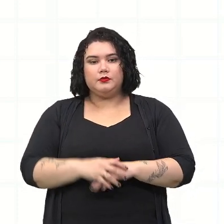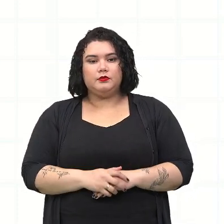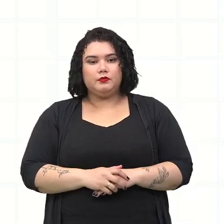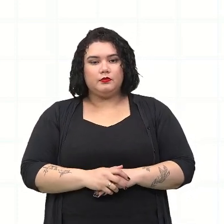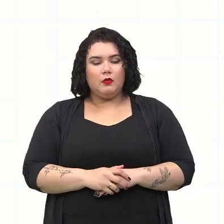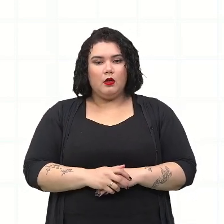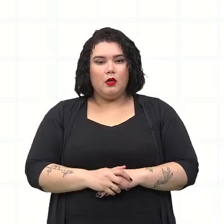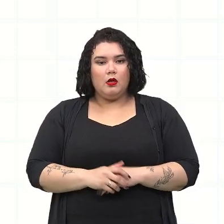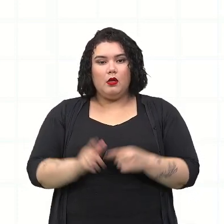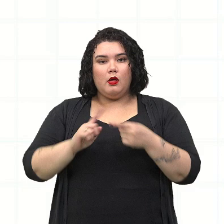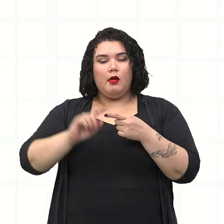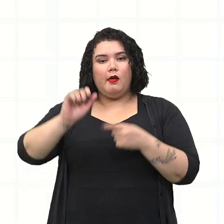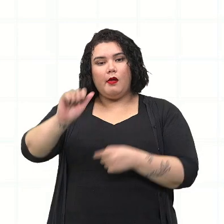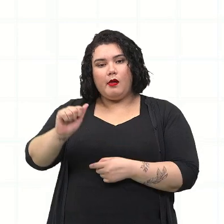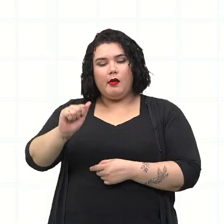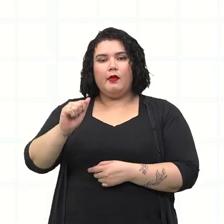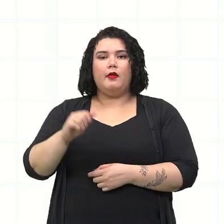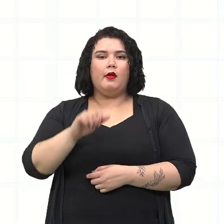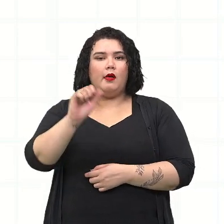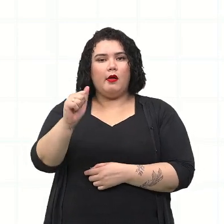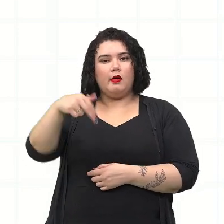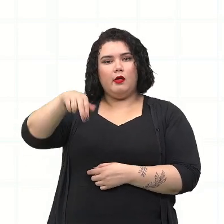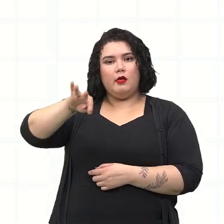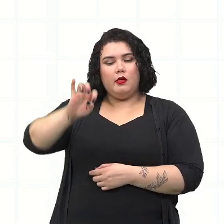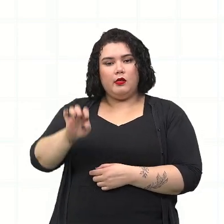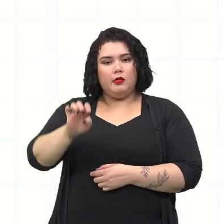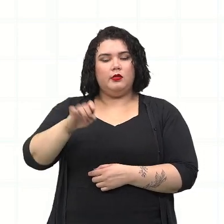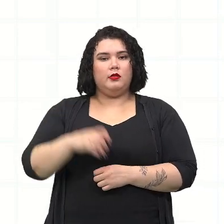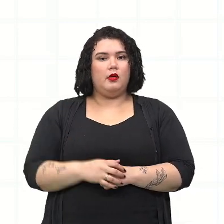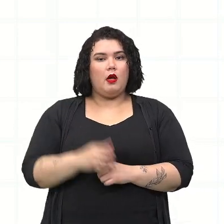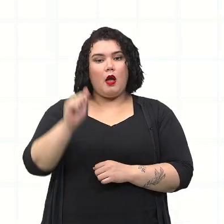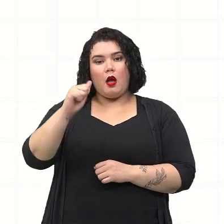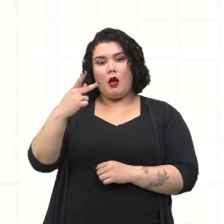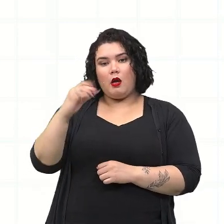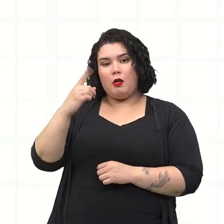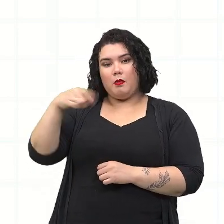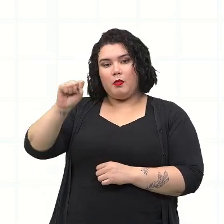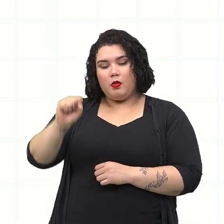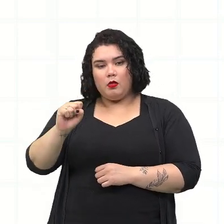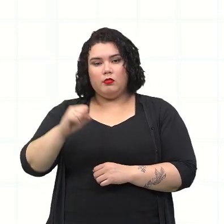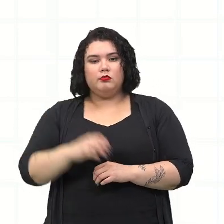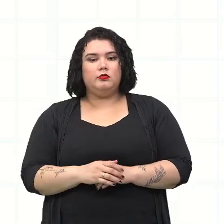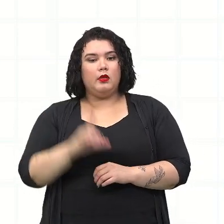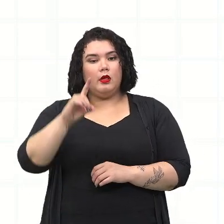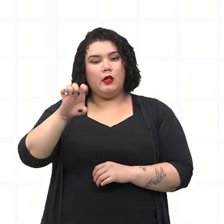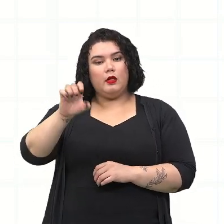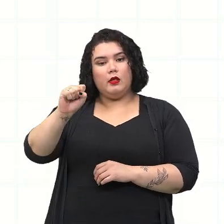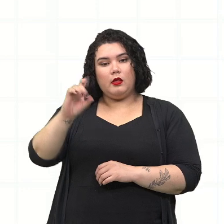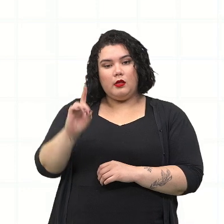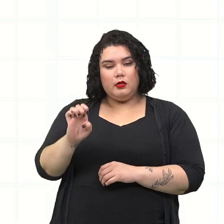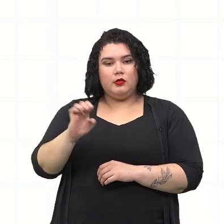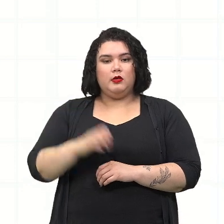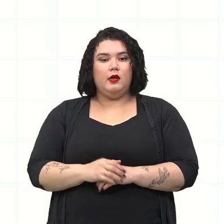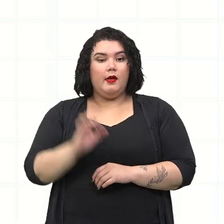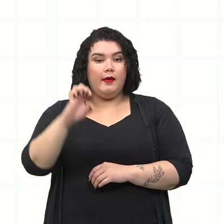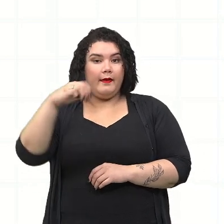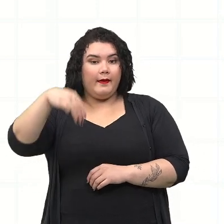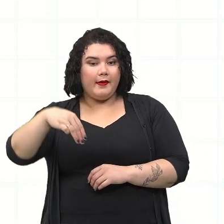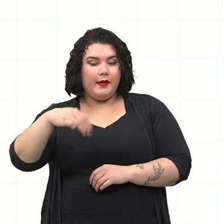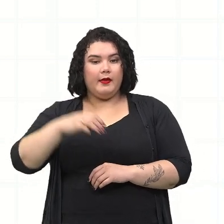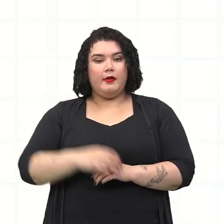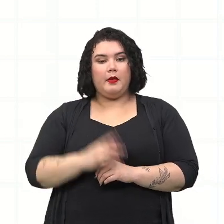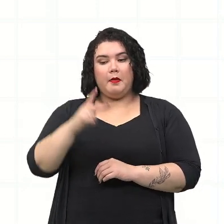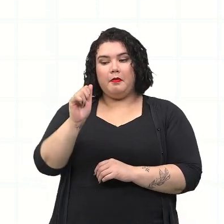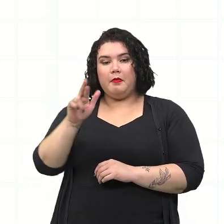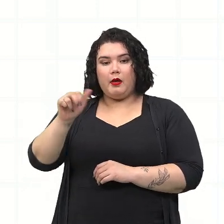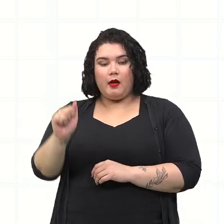A, ante, após, até, com, contra, de, desde, em, entre, para,